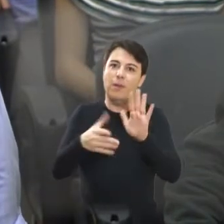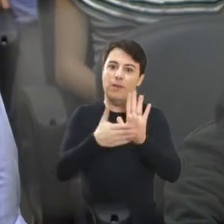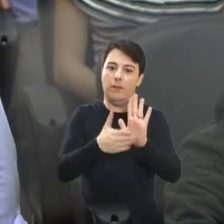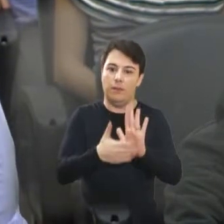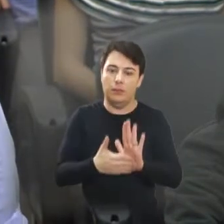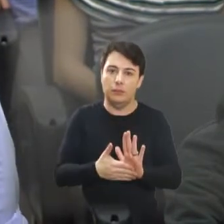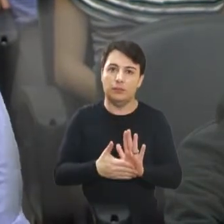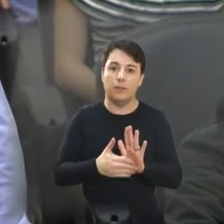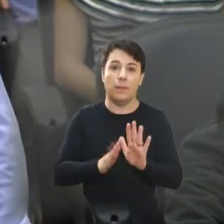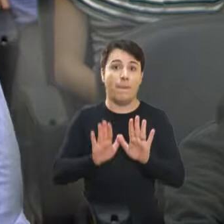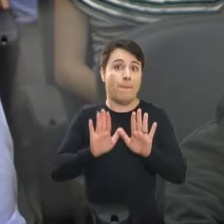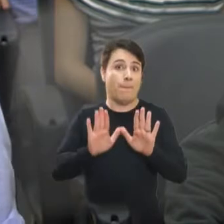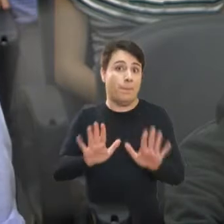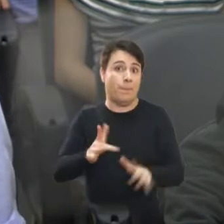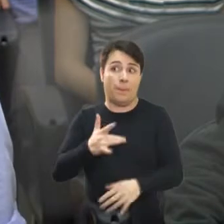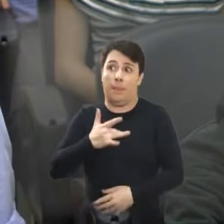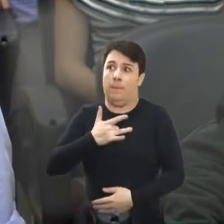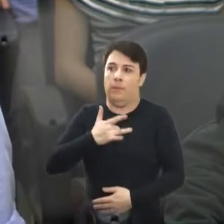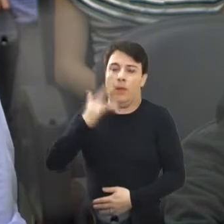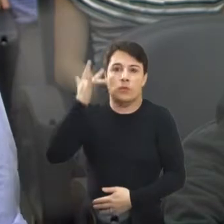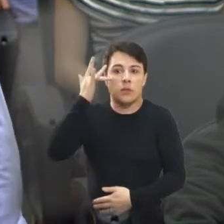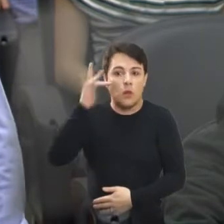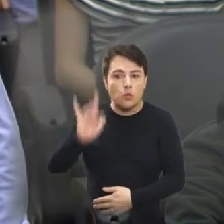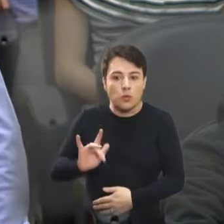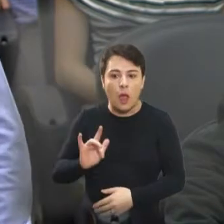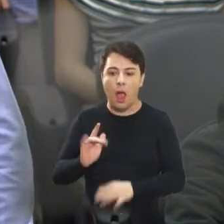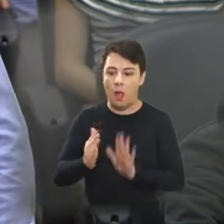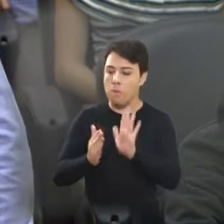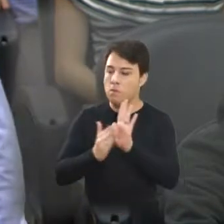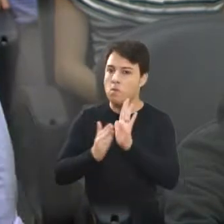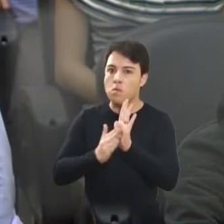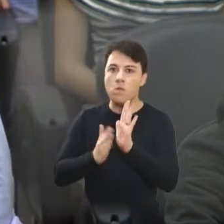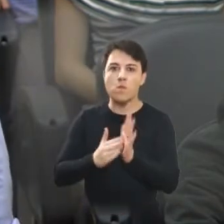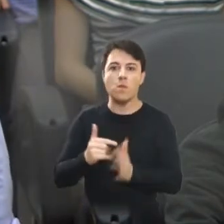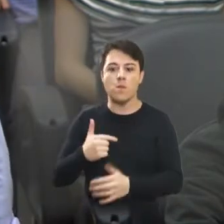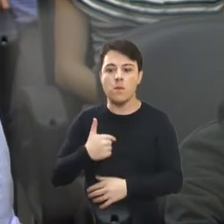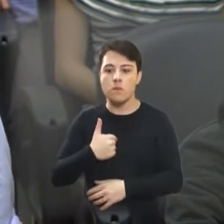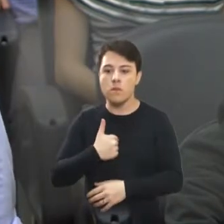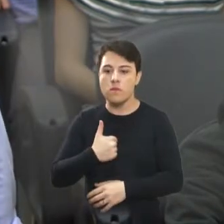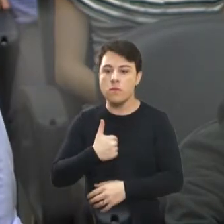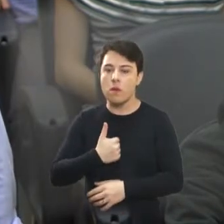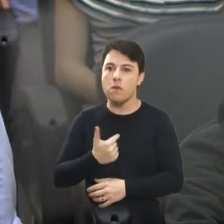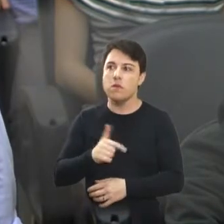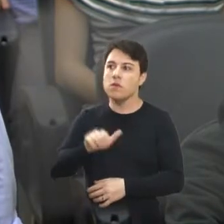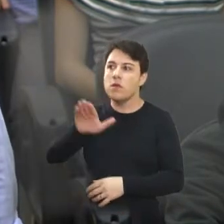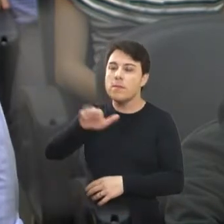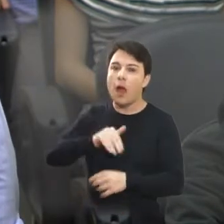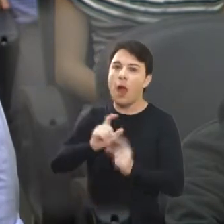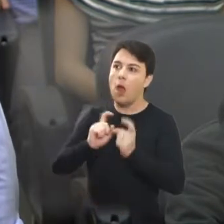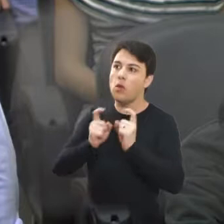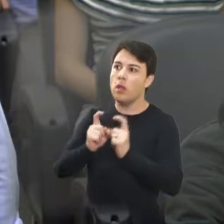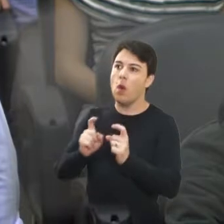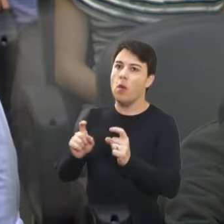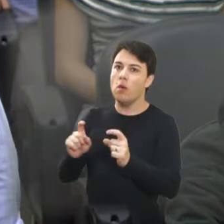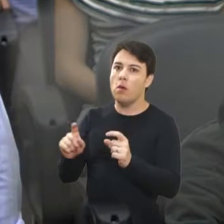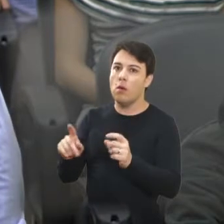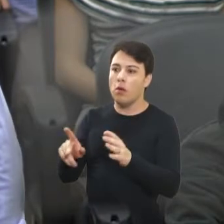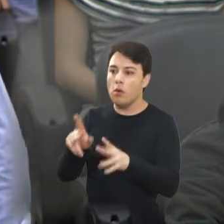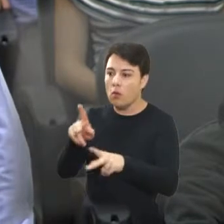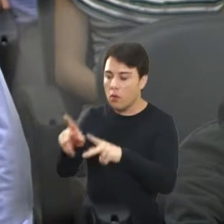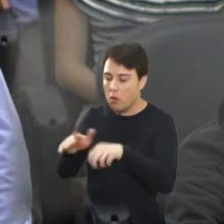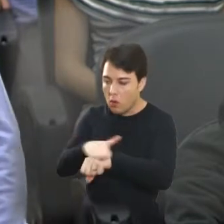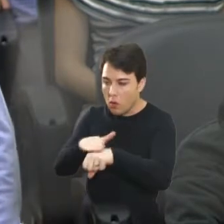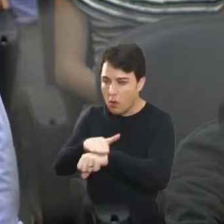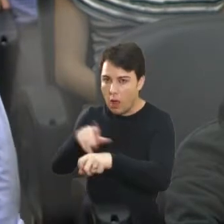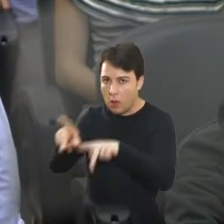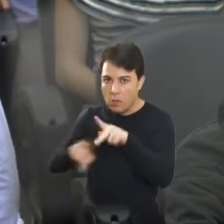na medida em que eu não sei, não conheço o que é a anteproposta, eu não posso chamar uma assembleia com os moradores para poder